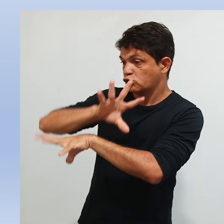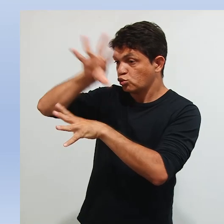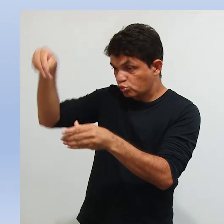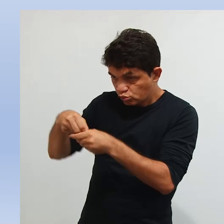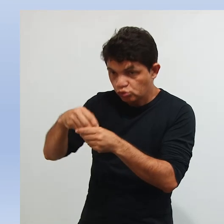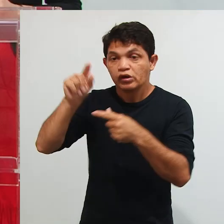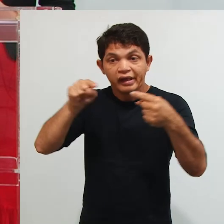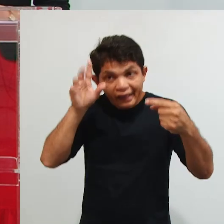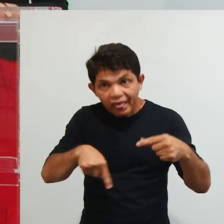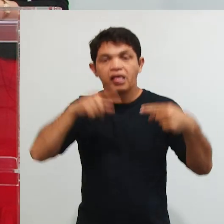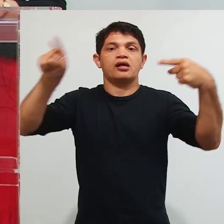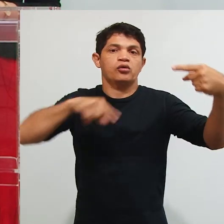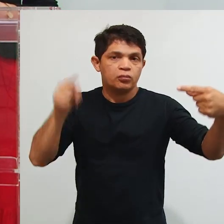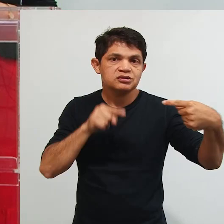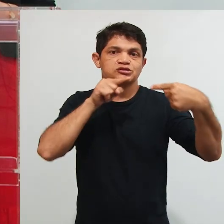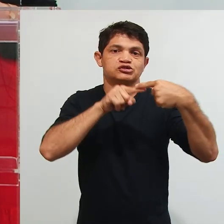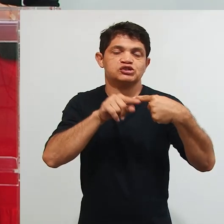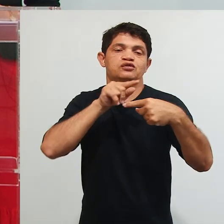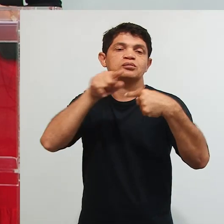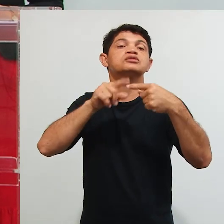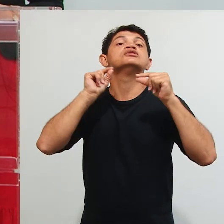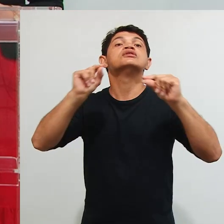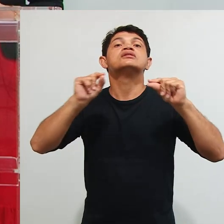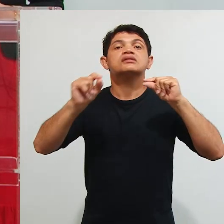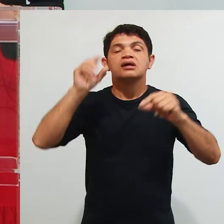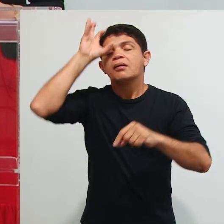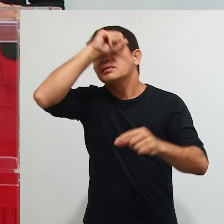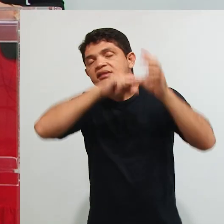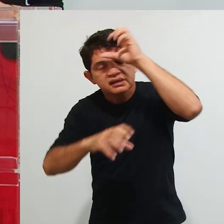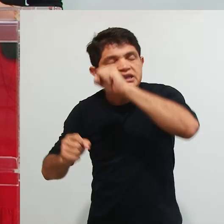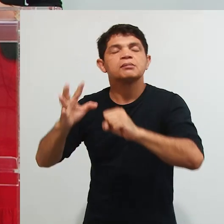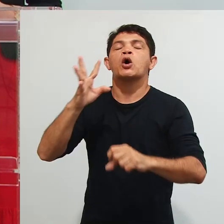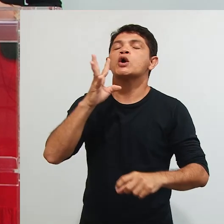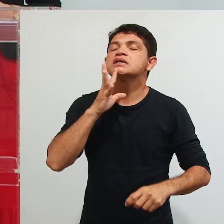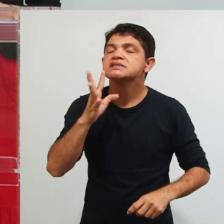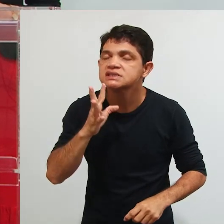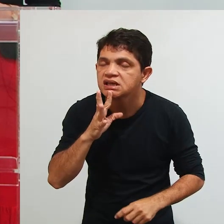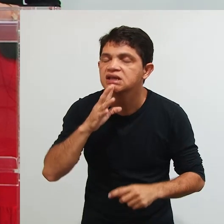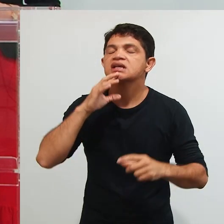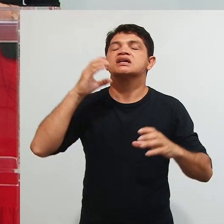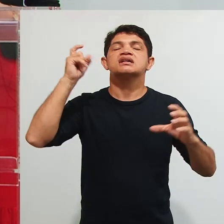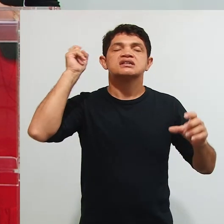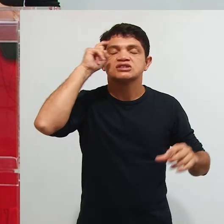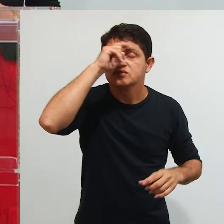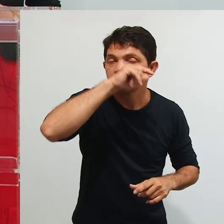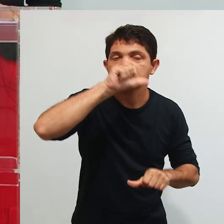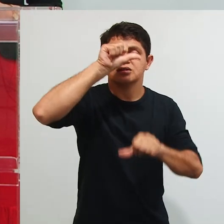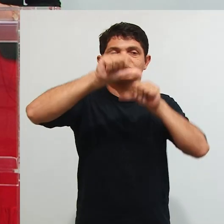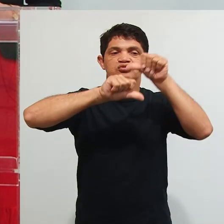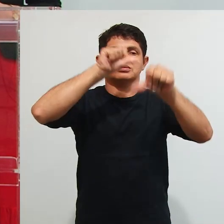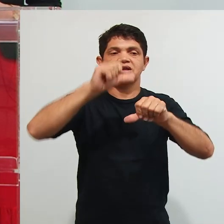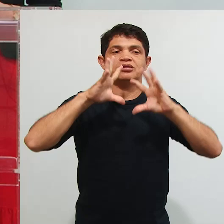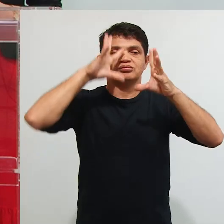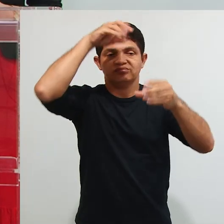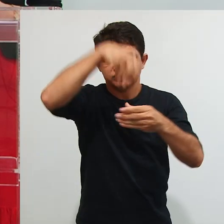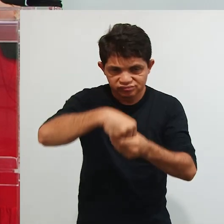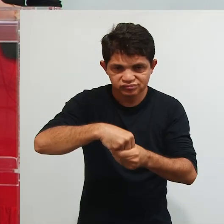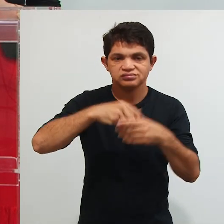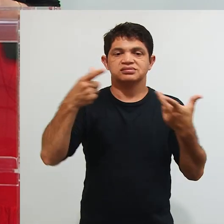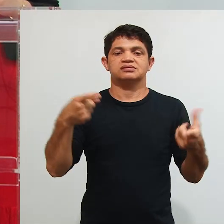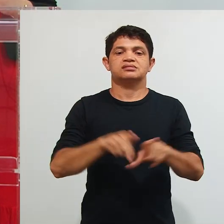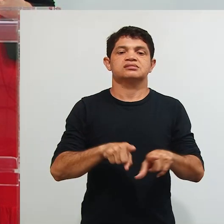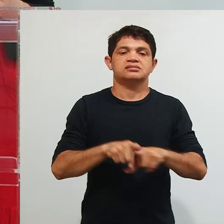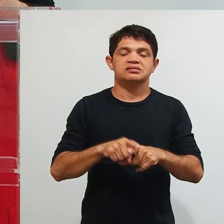detectada. Então, o nosso objetivo, né, aprendermos, conhecermos sobre esses transtornos, para que a gente possa ser